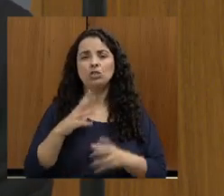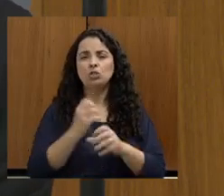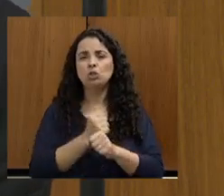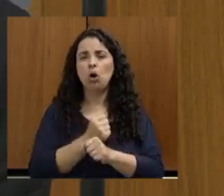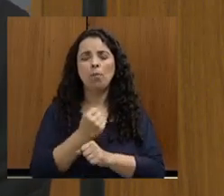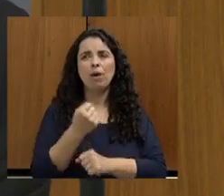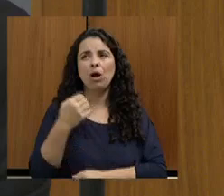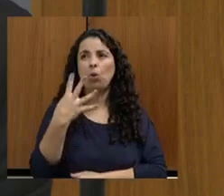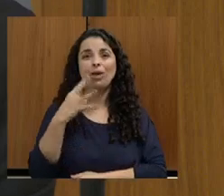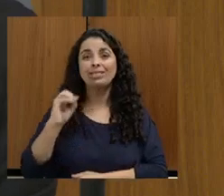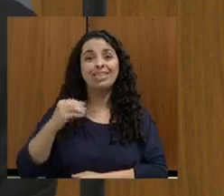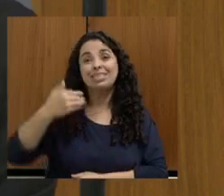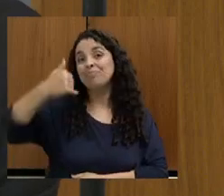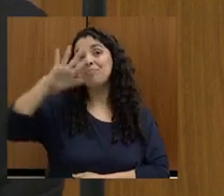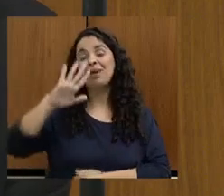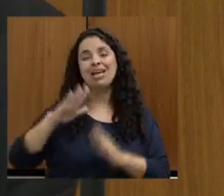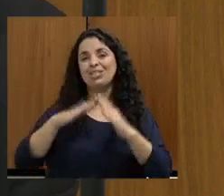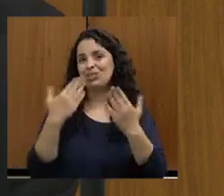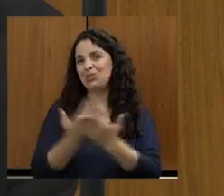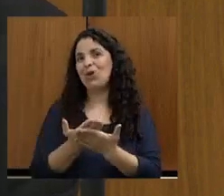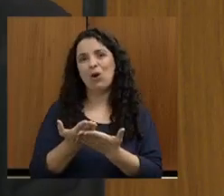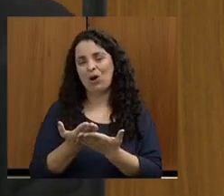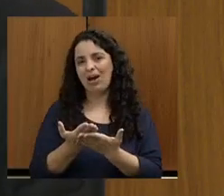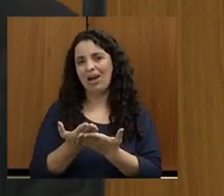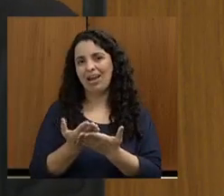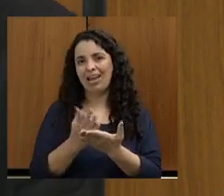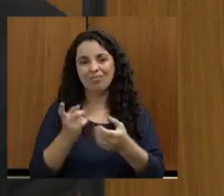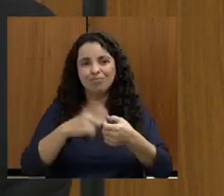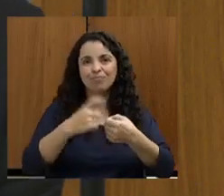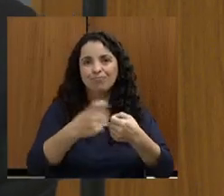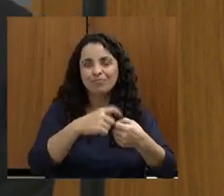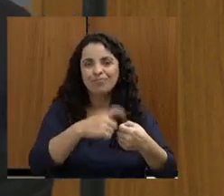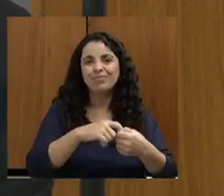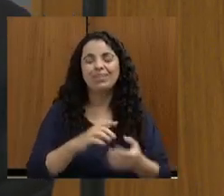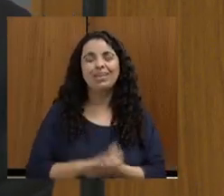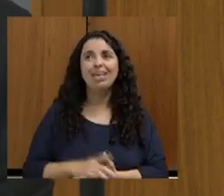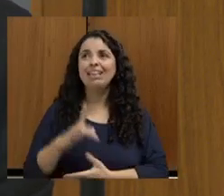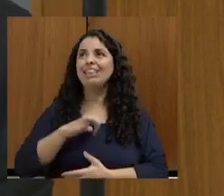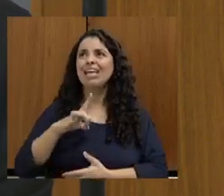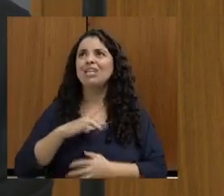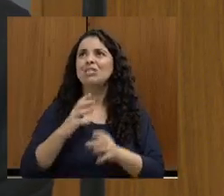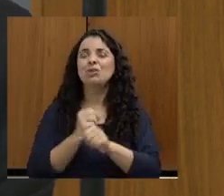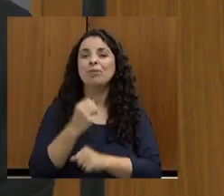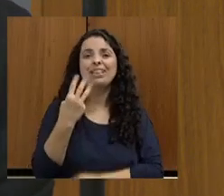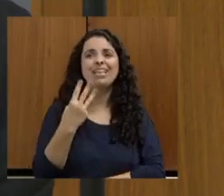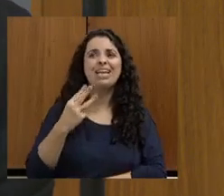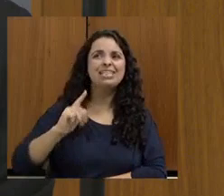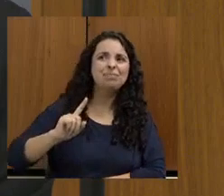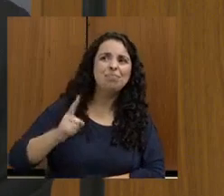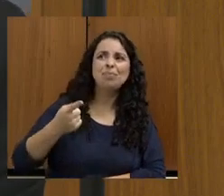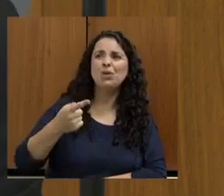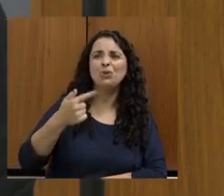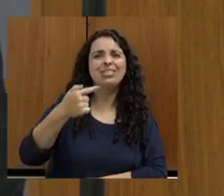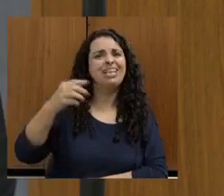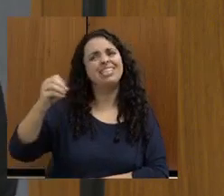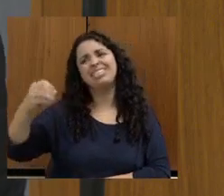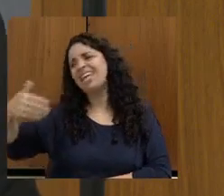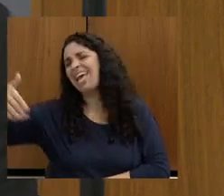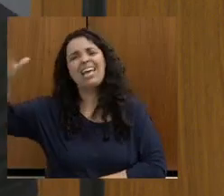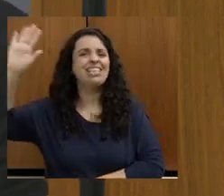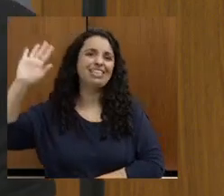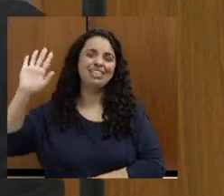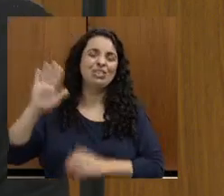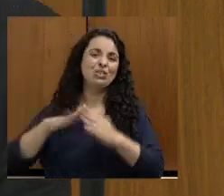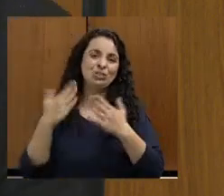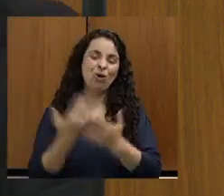alguns municípios, 3.870 e tantas escolas. Então, 450, dentre essas, o